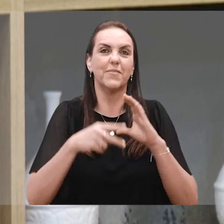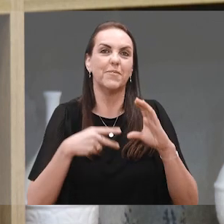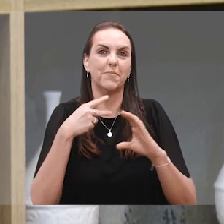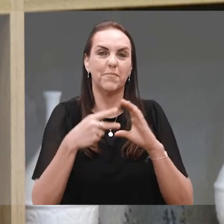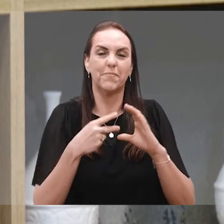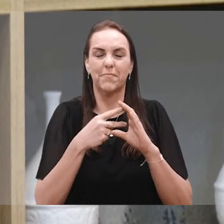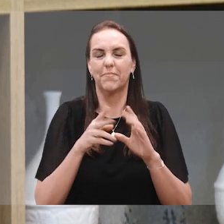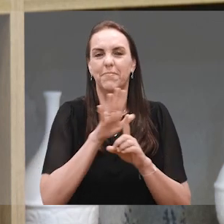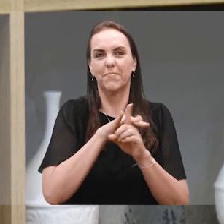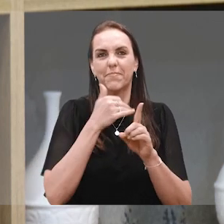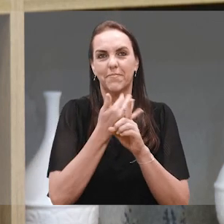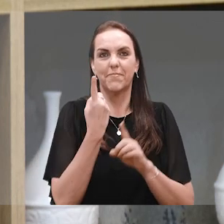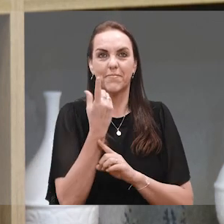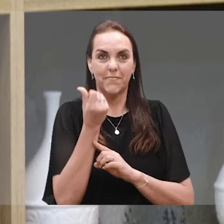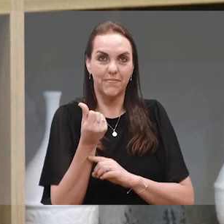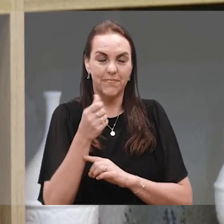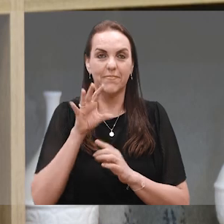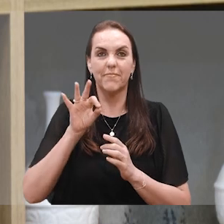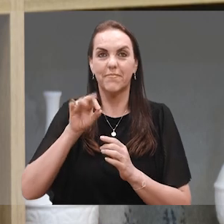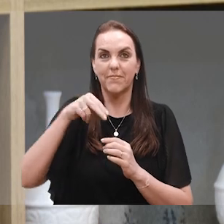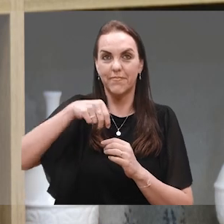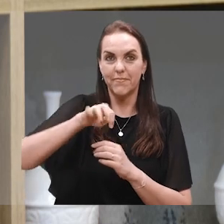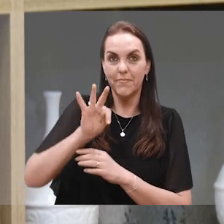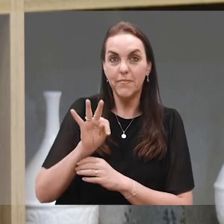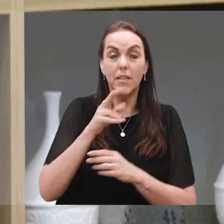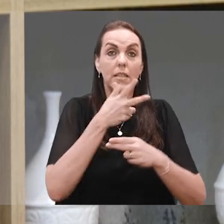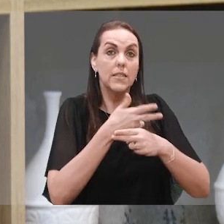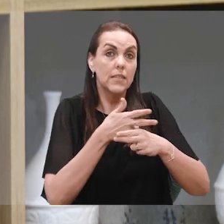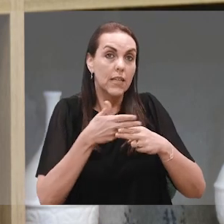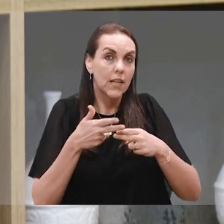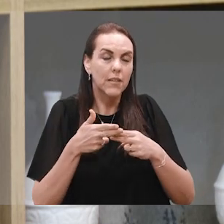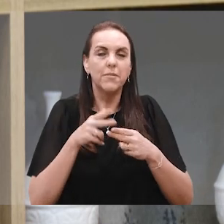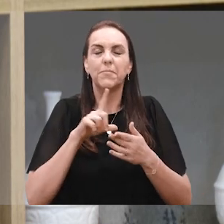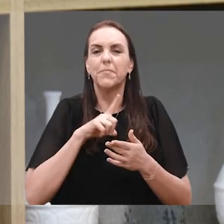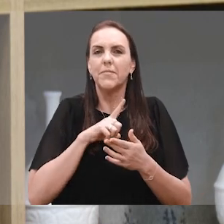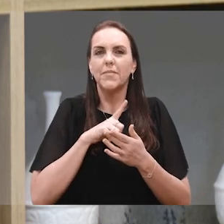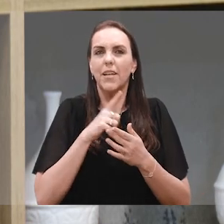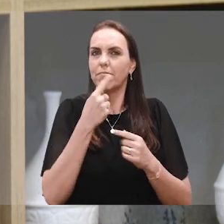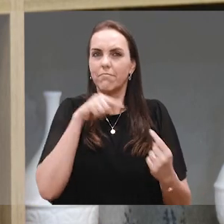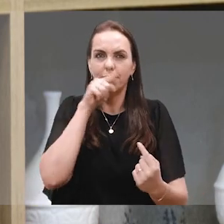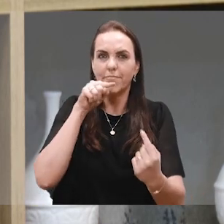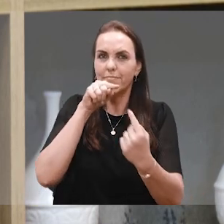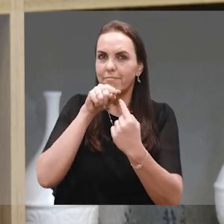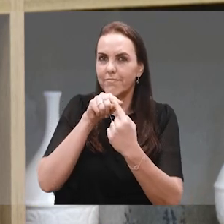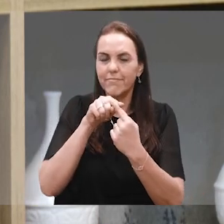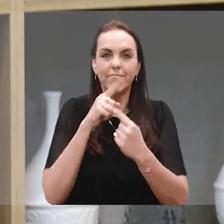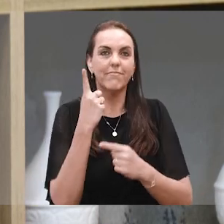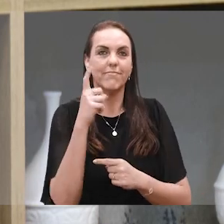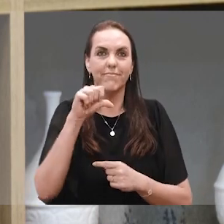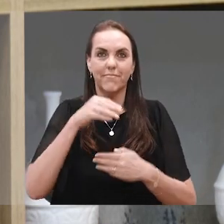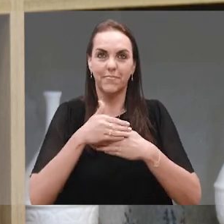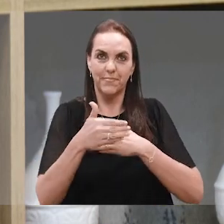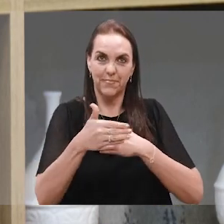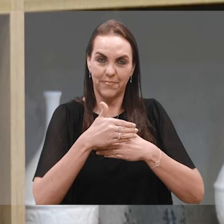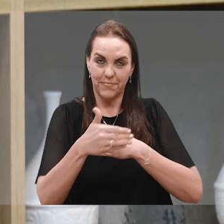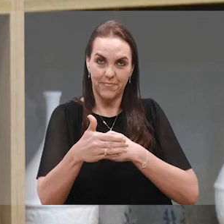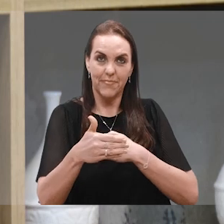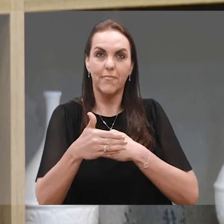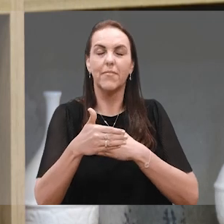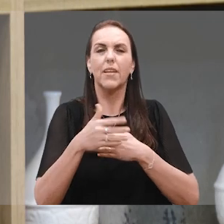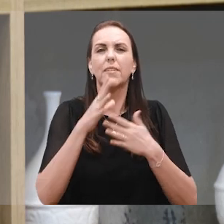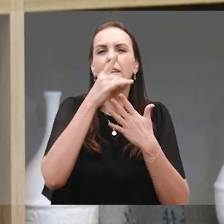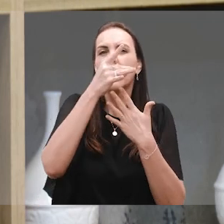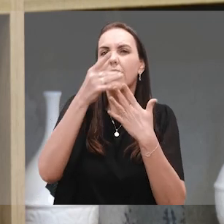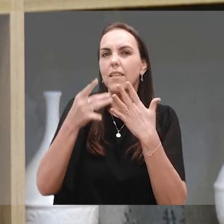Caxias, canal 16 da Claro Net, essa série que pretende, ao longo desta 19ª legislatura,